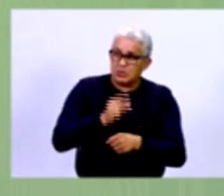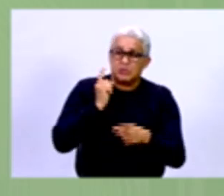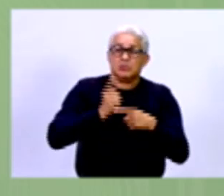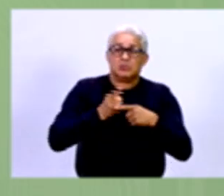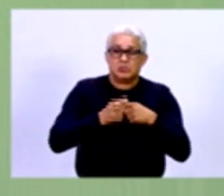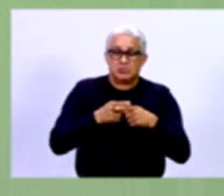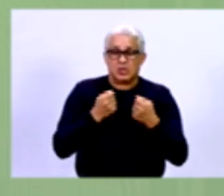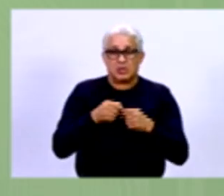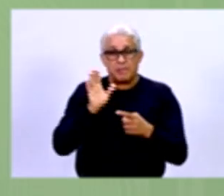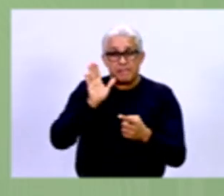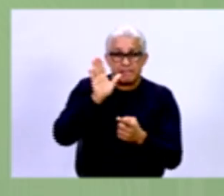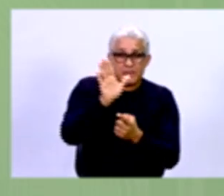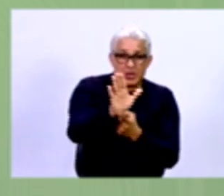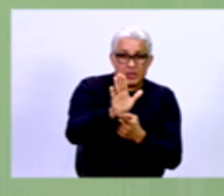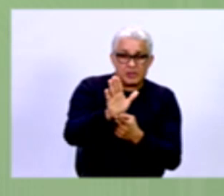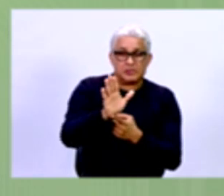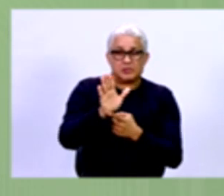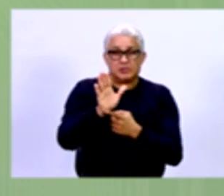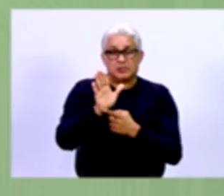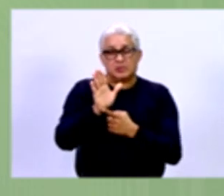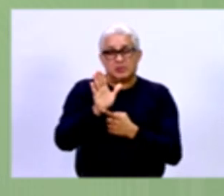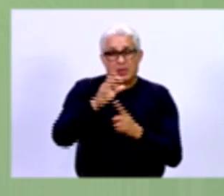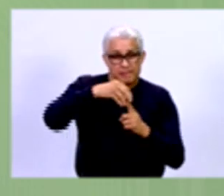sinalizar prioridades para o governo,